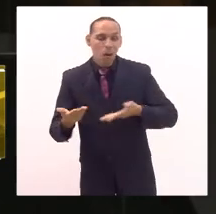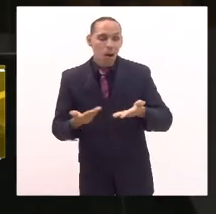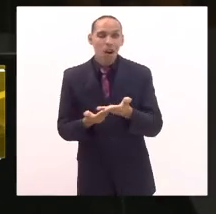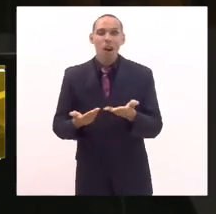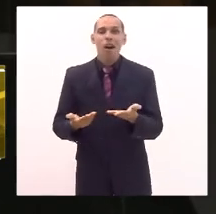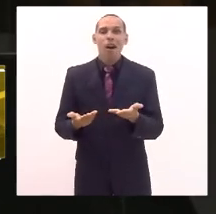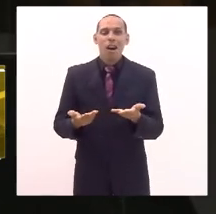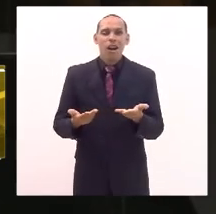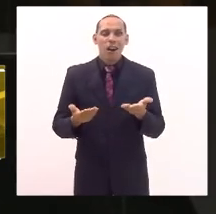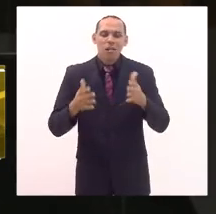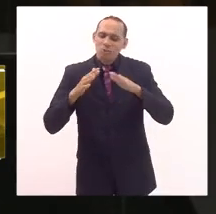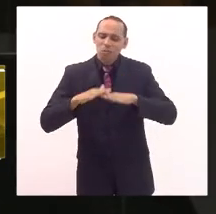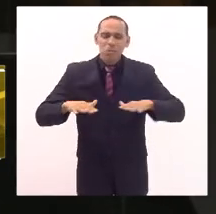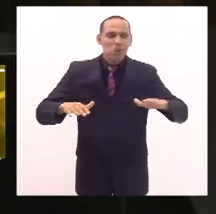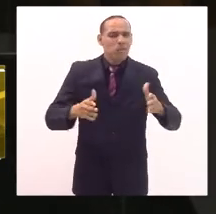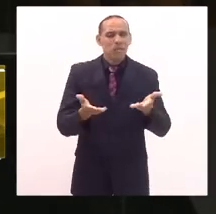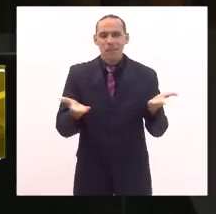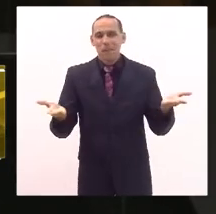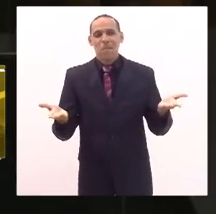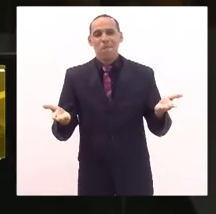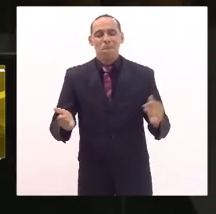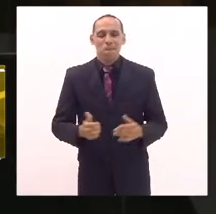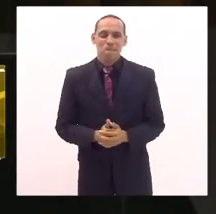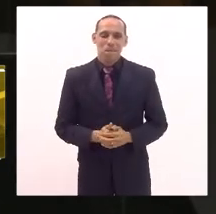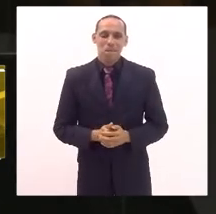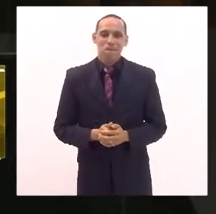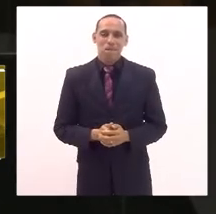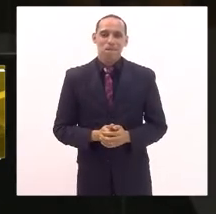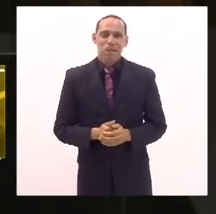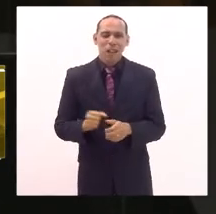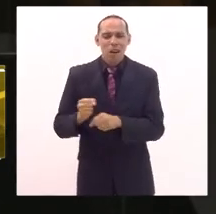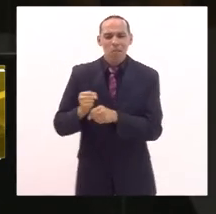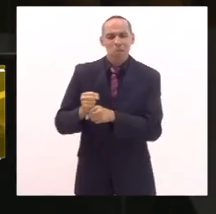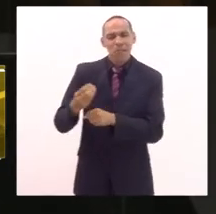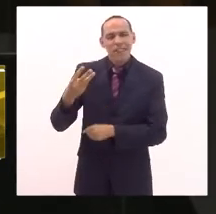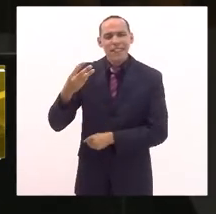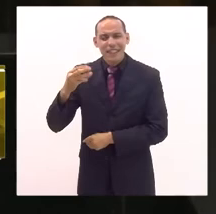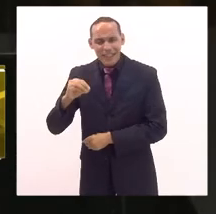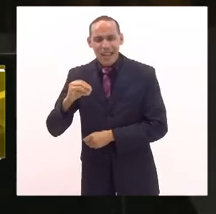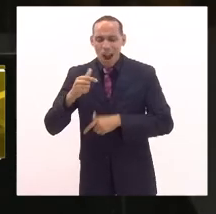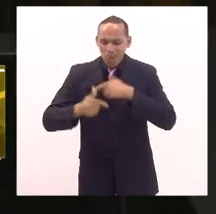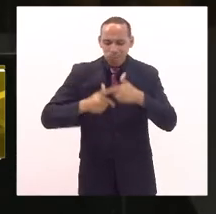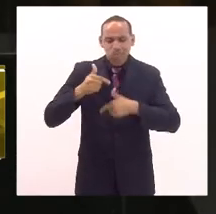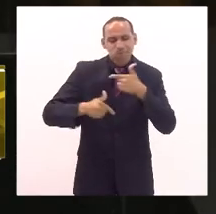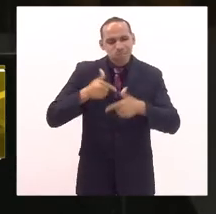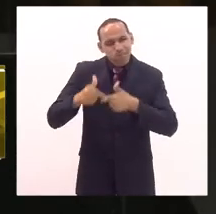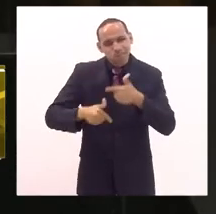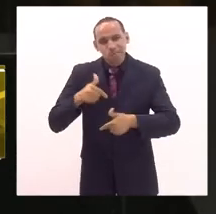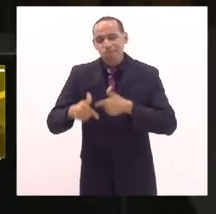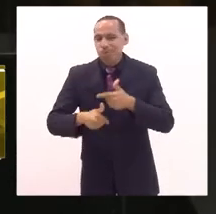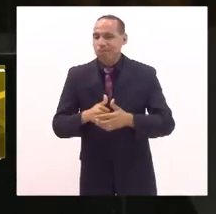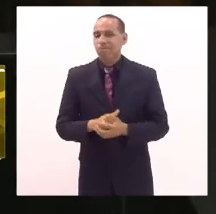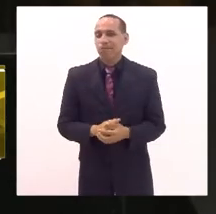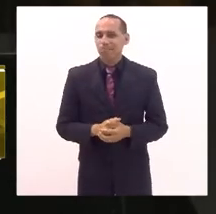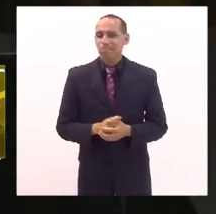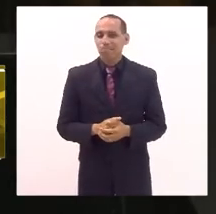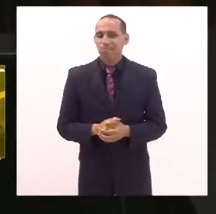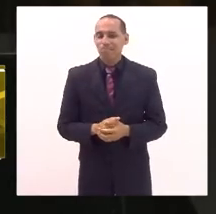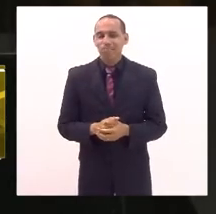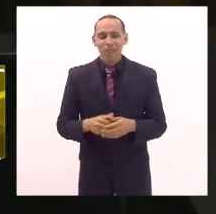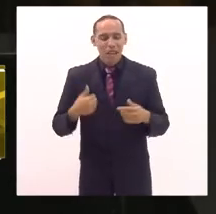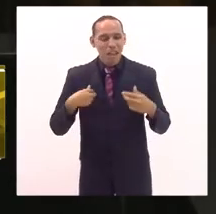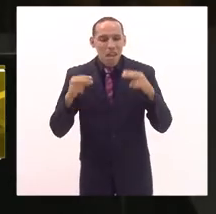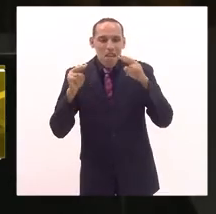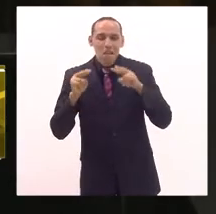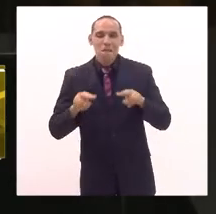com todos aqui presentes. Com mais de 30 anos de efetivo serviço, senhores, vejo com júbilo